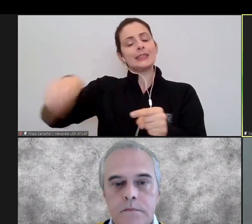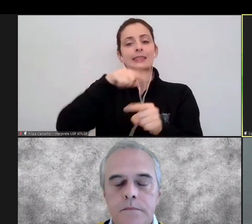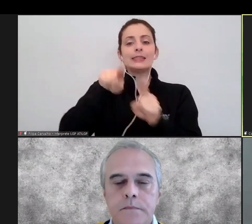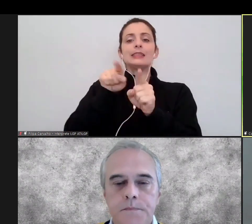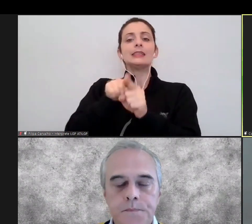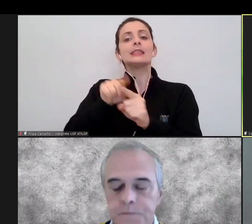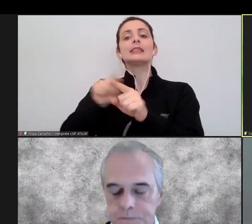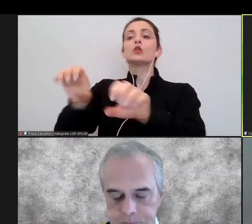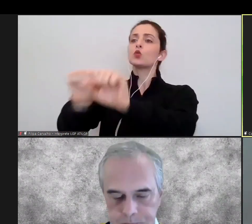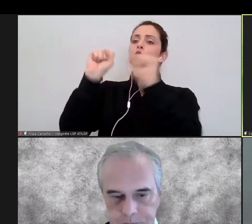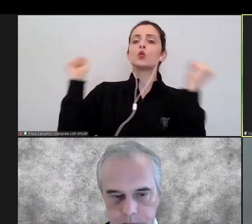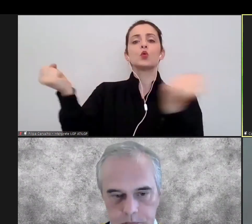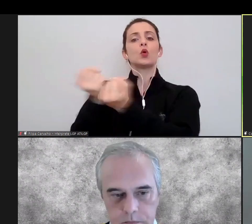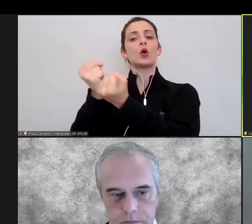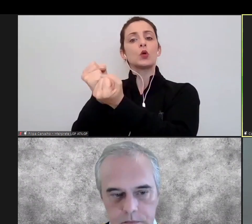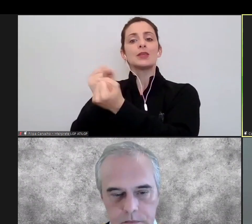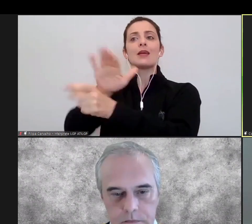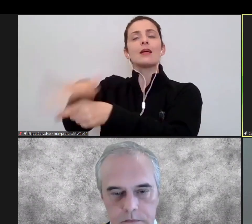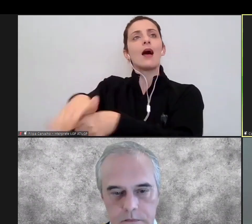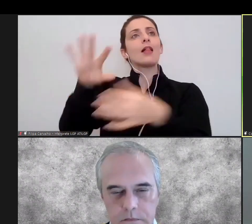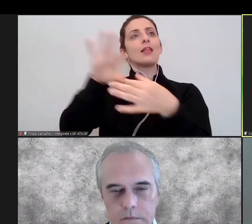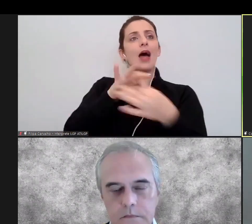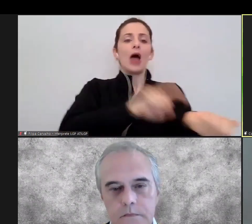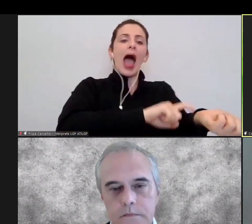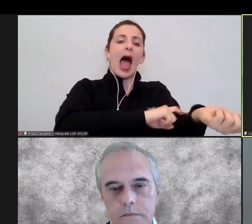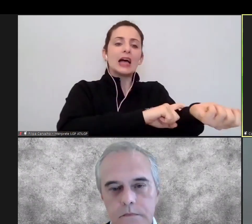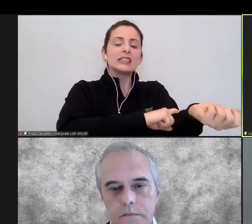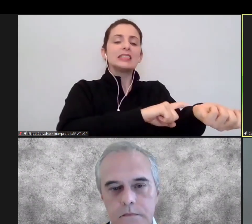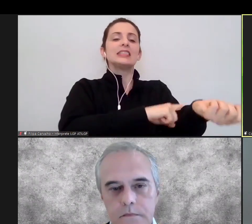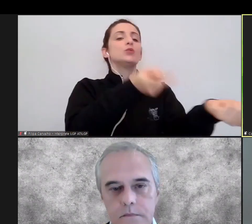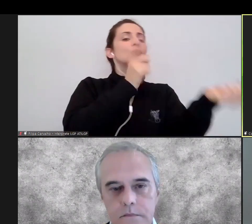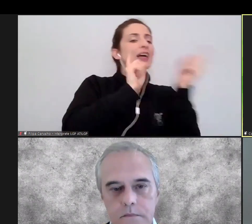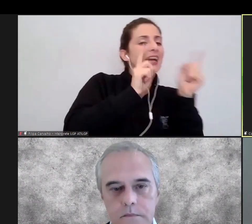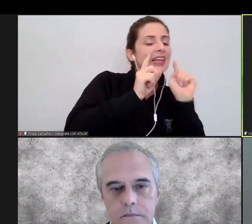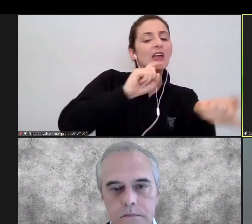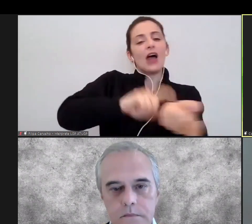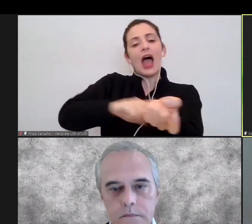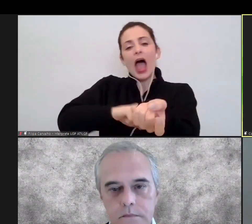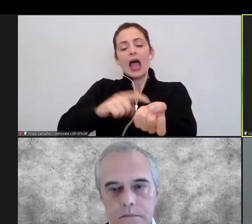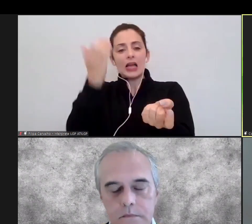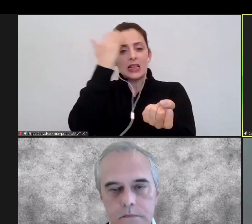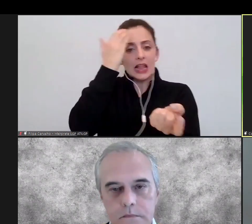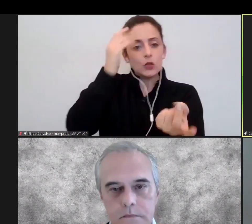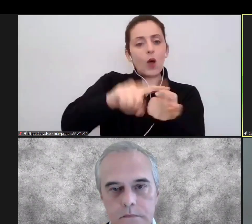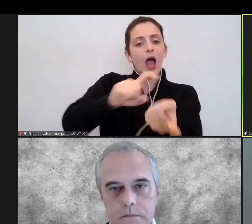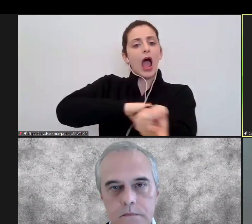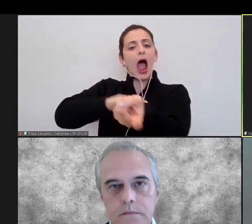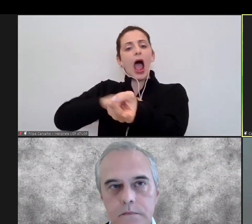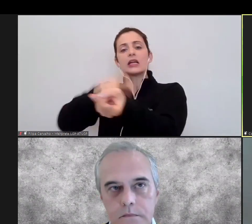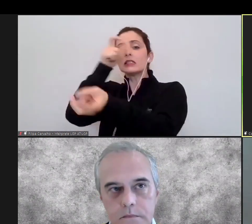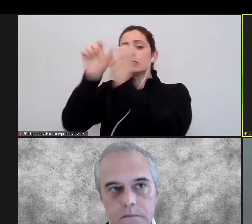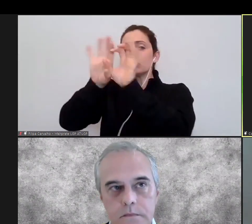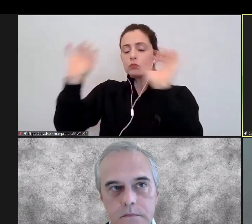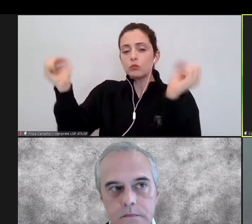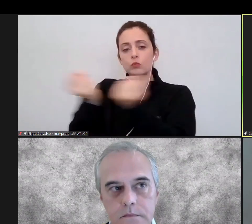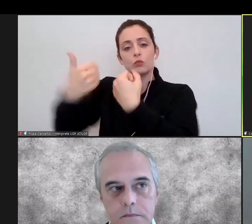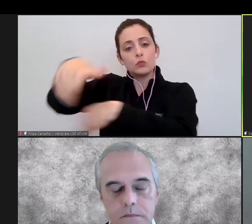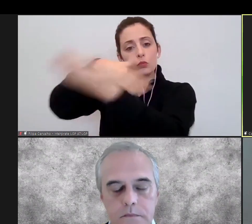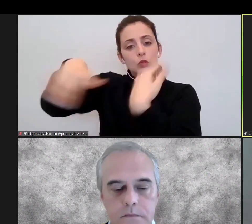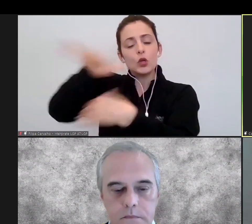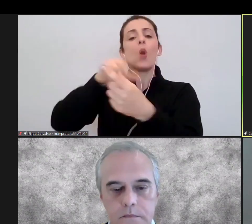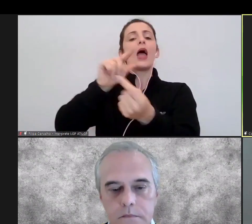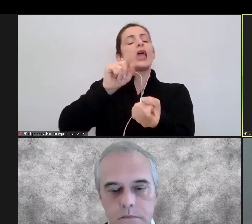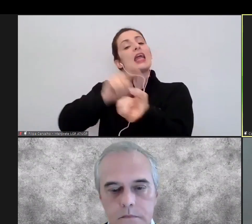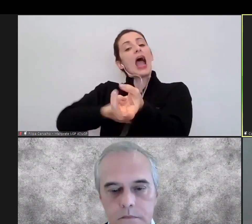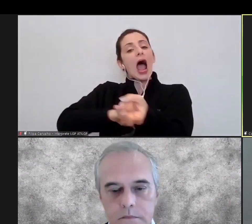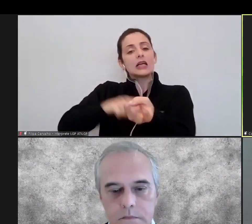pena prolongar-me, mas falava do racismo recreativo, em resumo, do racismo intelectual, do racismo interpessoal, que é o racismo do cotidiano, aquele